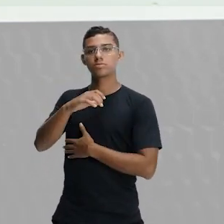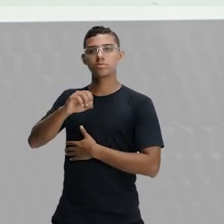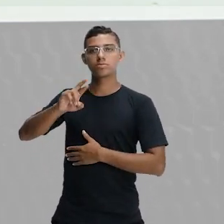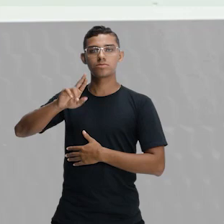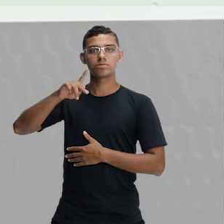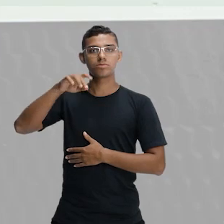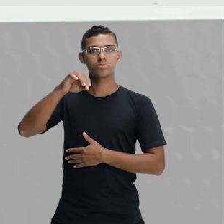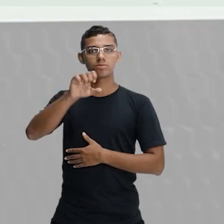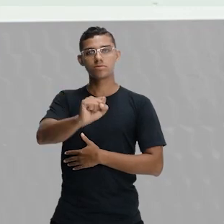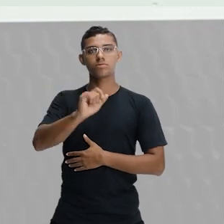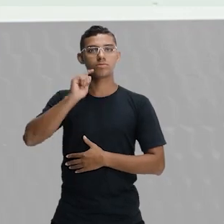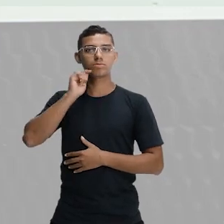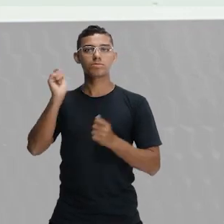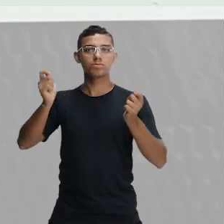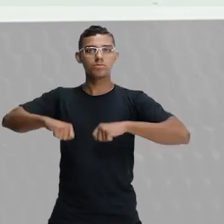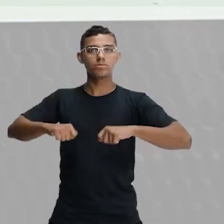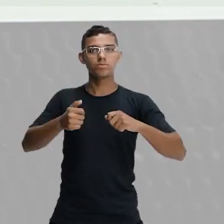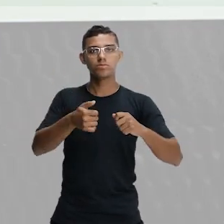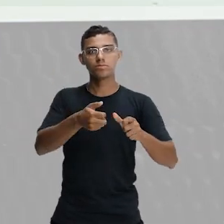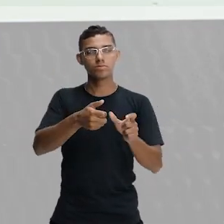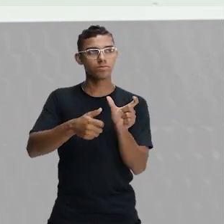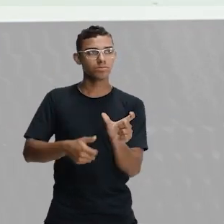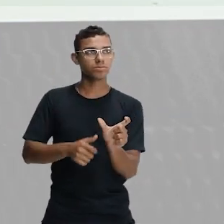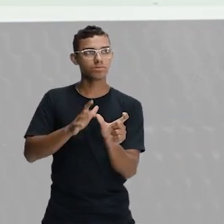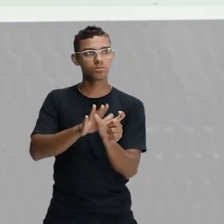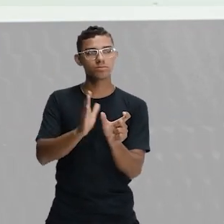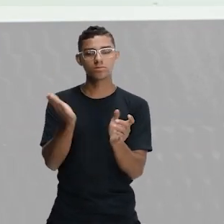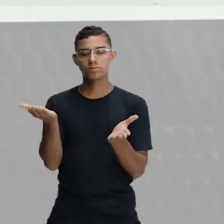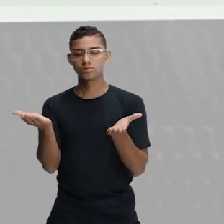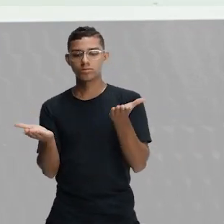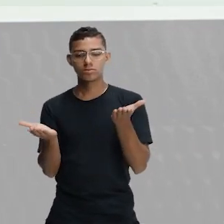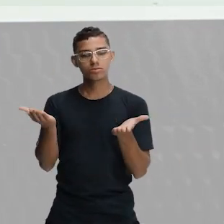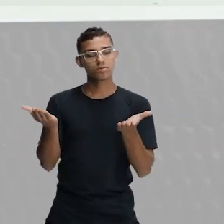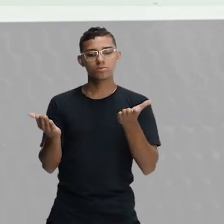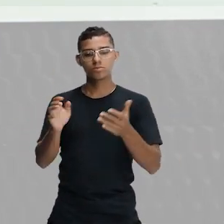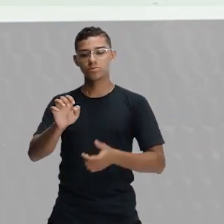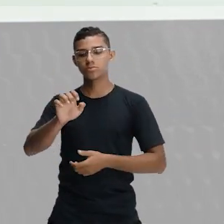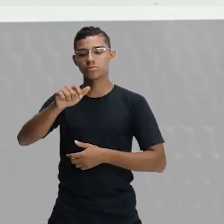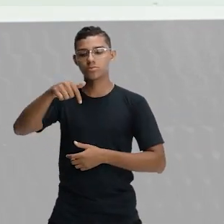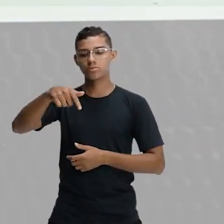eles tendem a o equilíbrio, né?